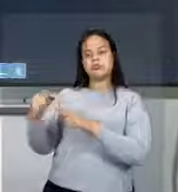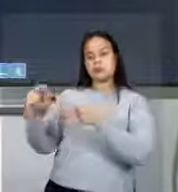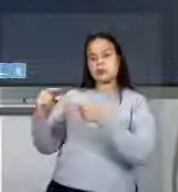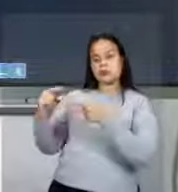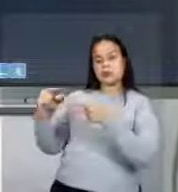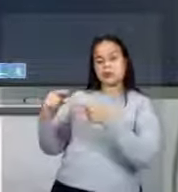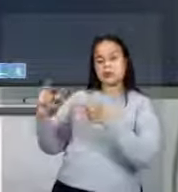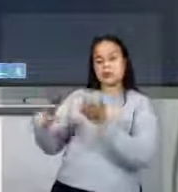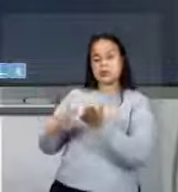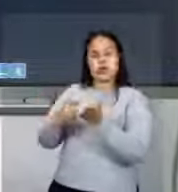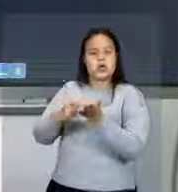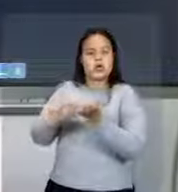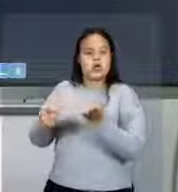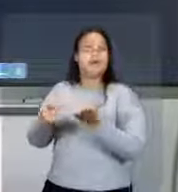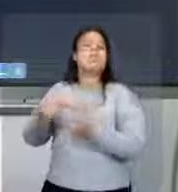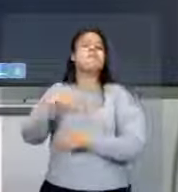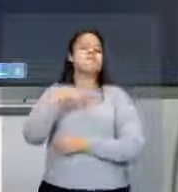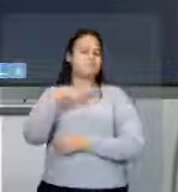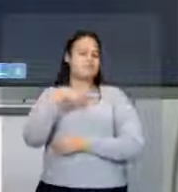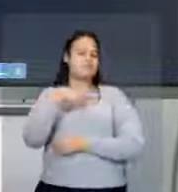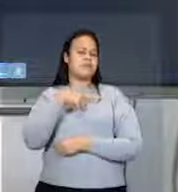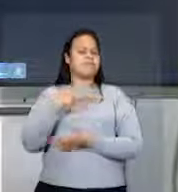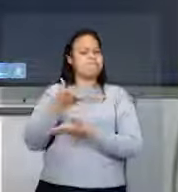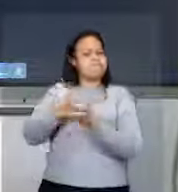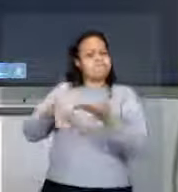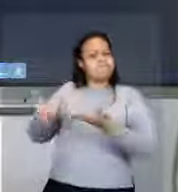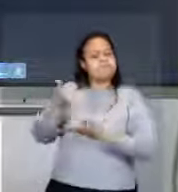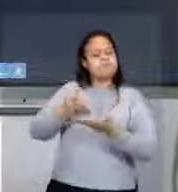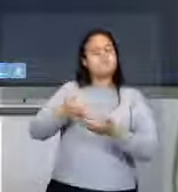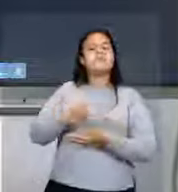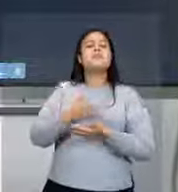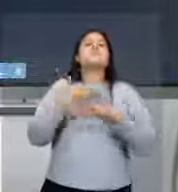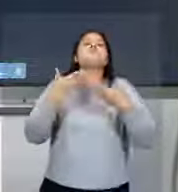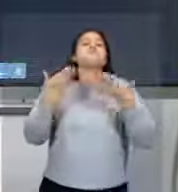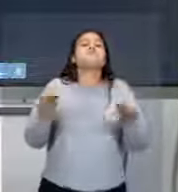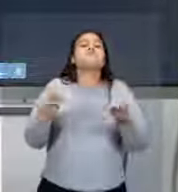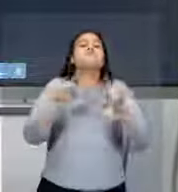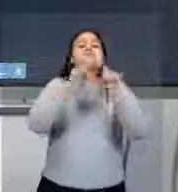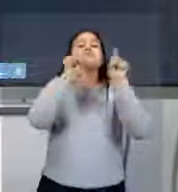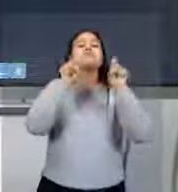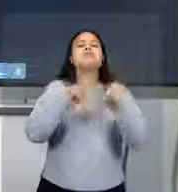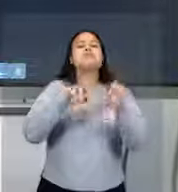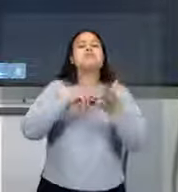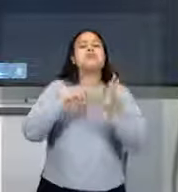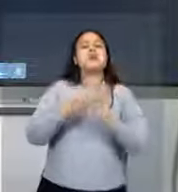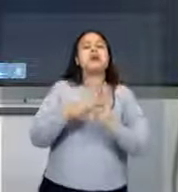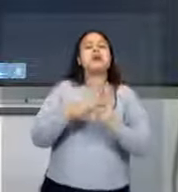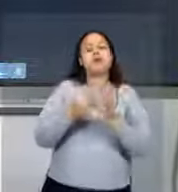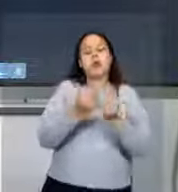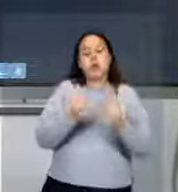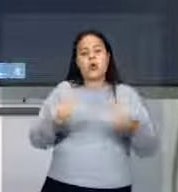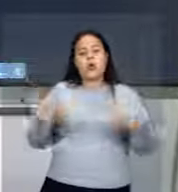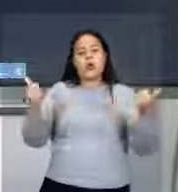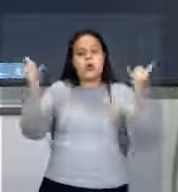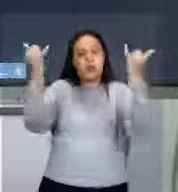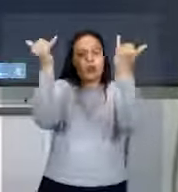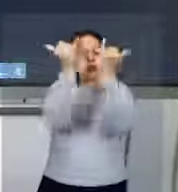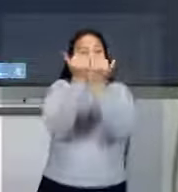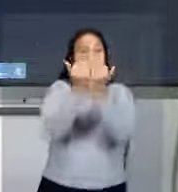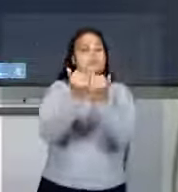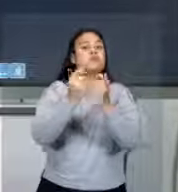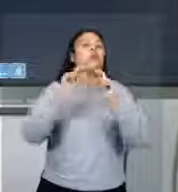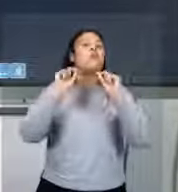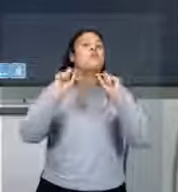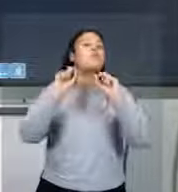E então, qual será a definição de corrente elétrica? A corrente elétrica, ela pode ser